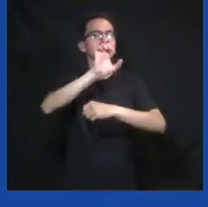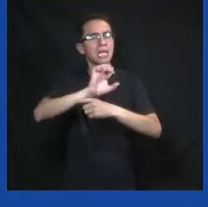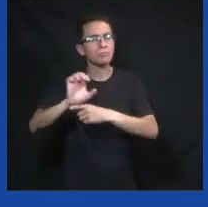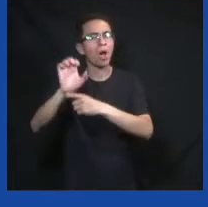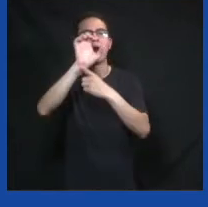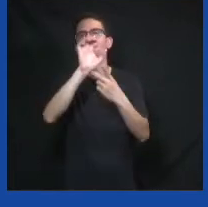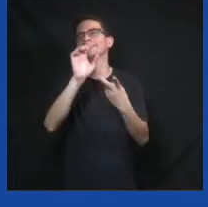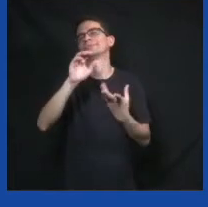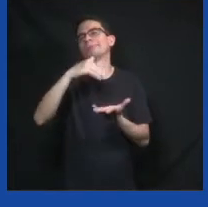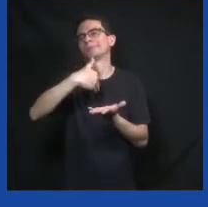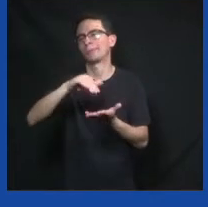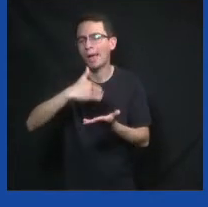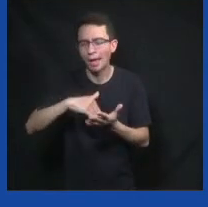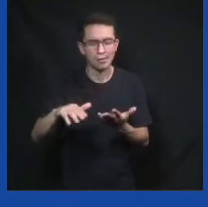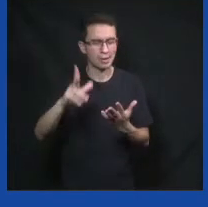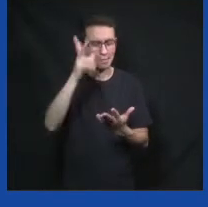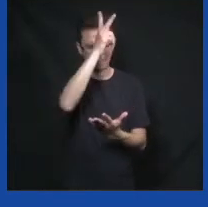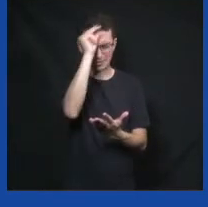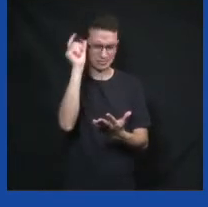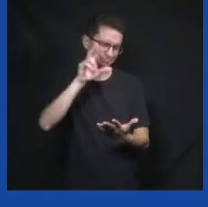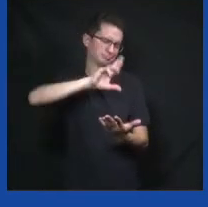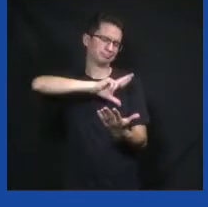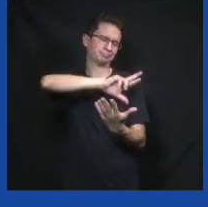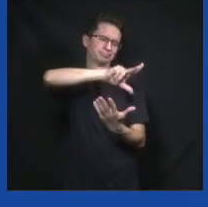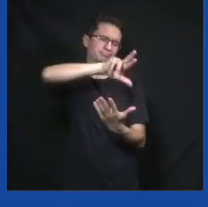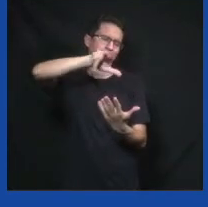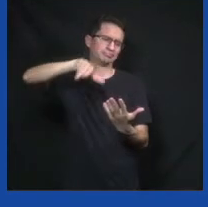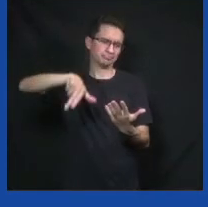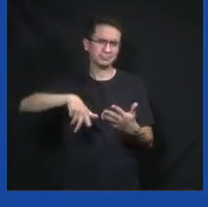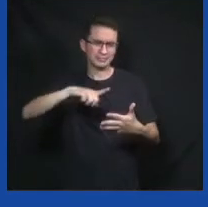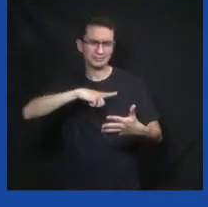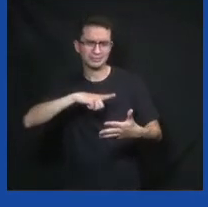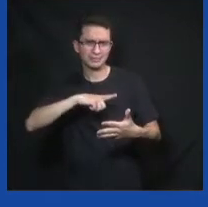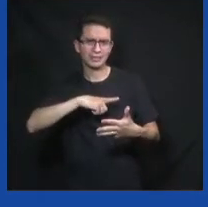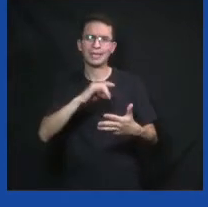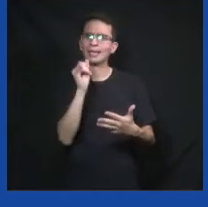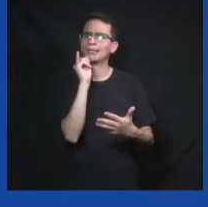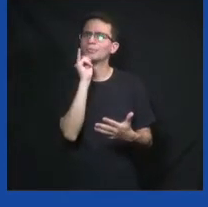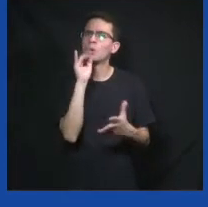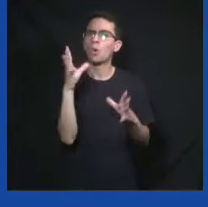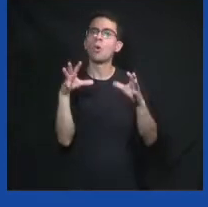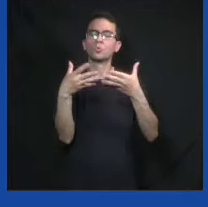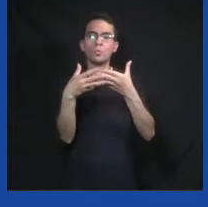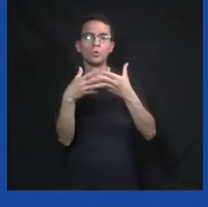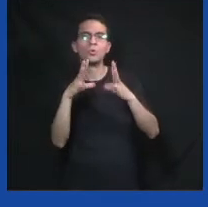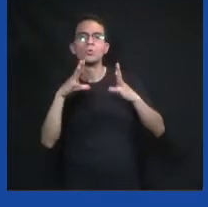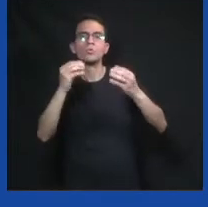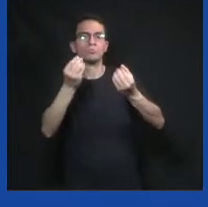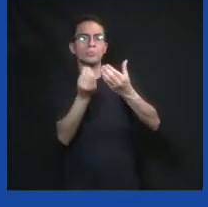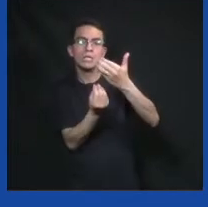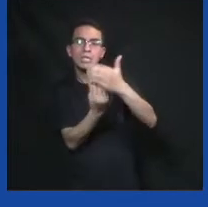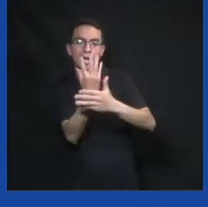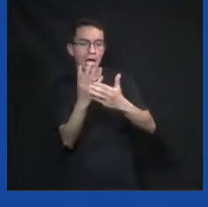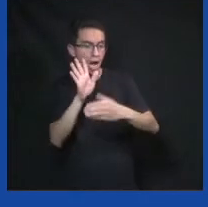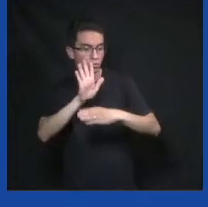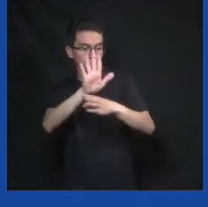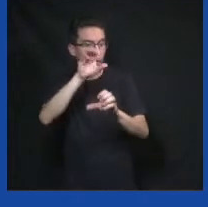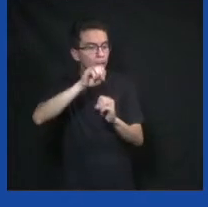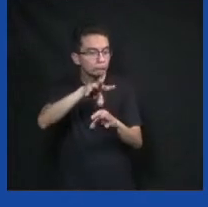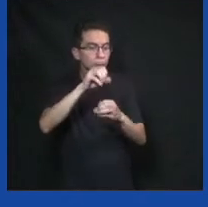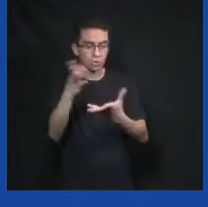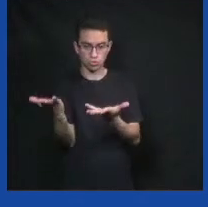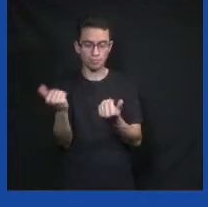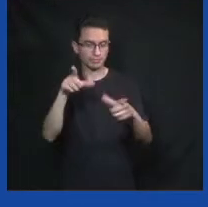do currículo, e seja nas comunidades, por meio dos nossos programas, o programa Embaixadores, enfim, que formam jovens na comunidade para serem eles